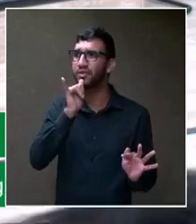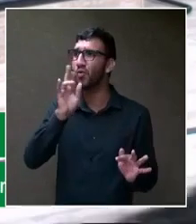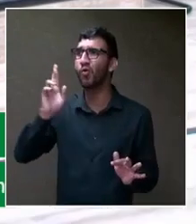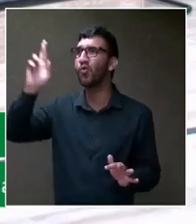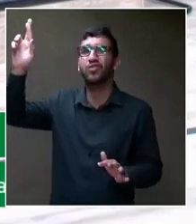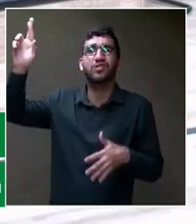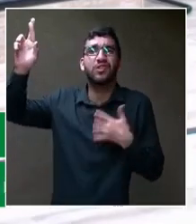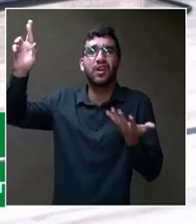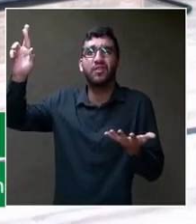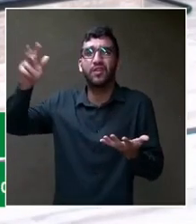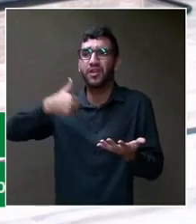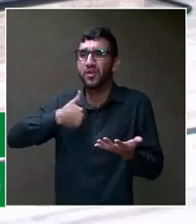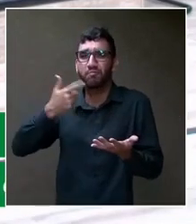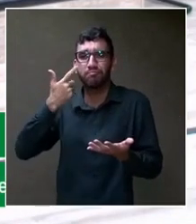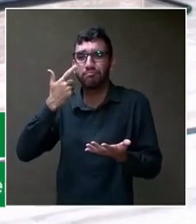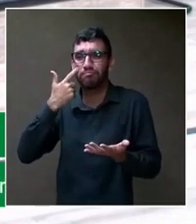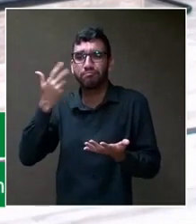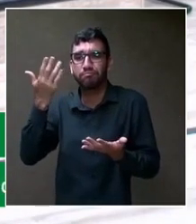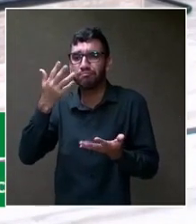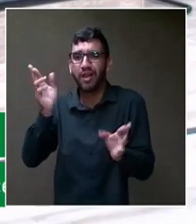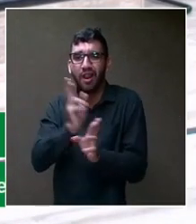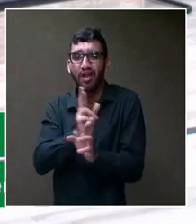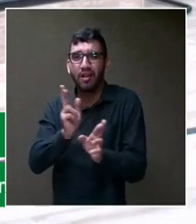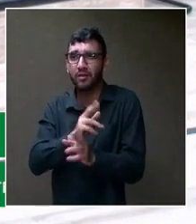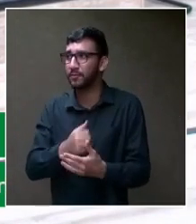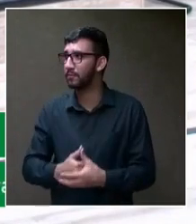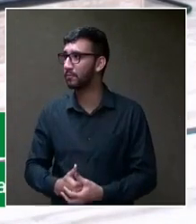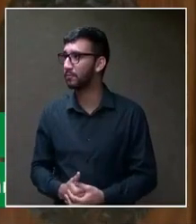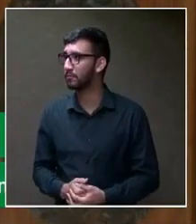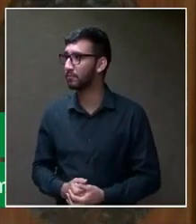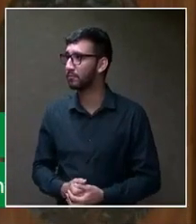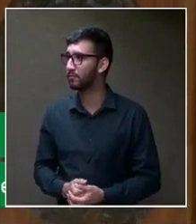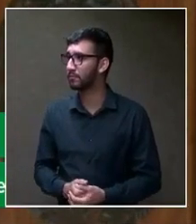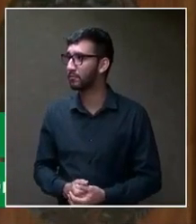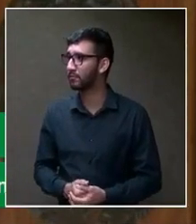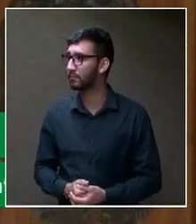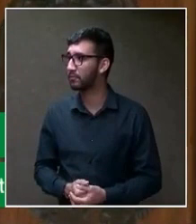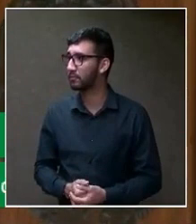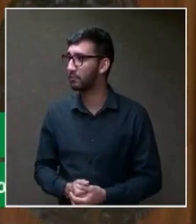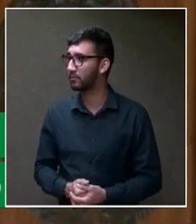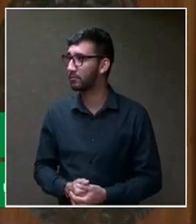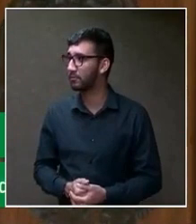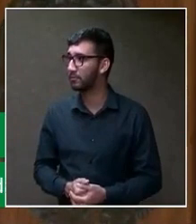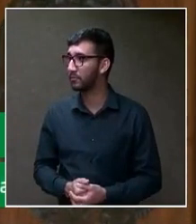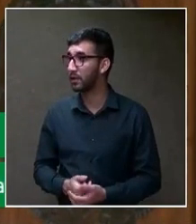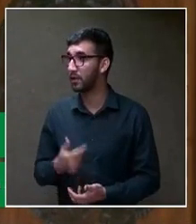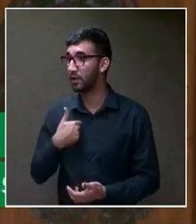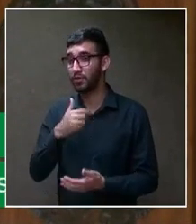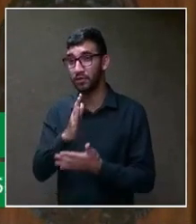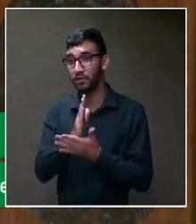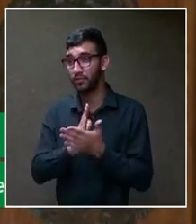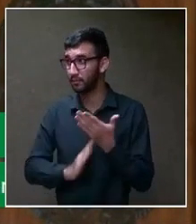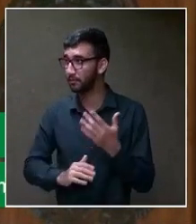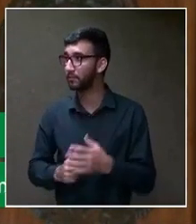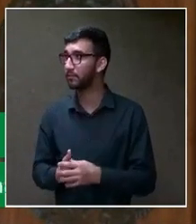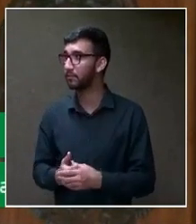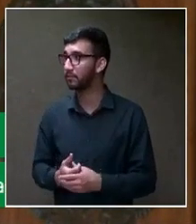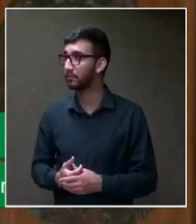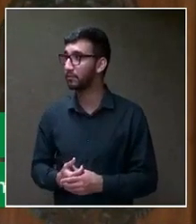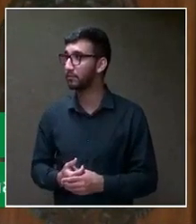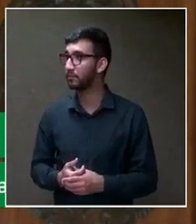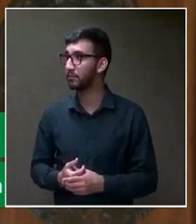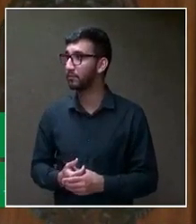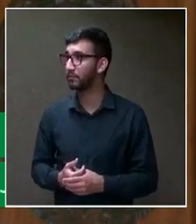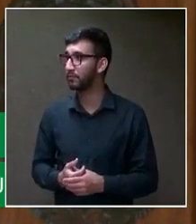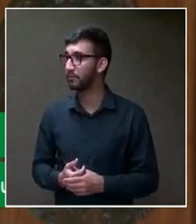coronel? Não estou vendo pertinência, doutor. Excelência, é sobre... Eu indefiro pela impertinência. Pois não. Eu era